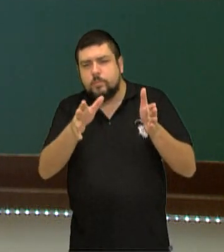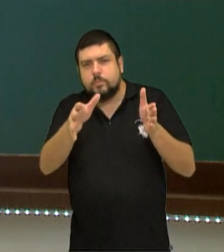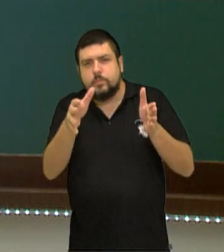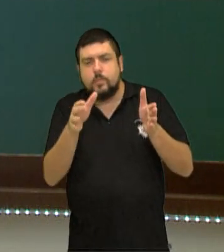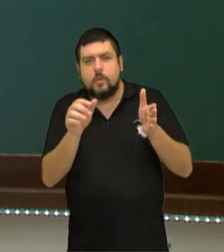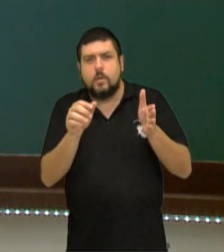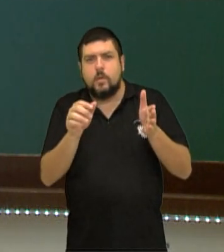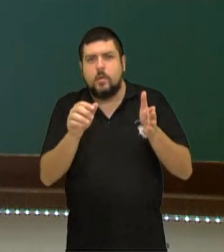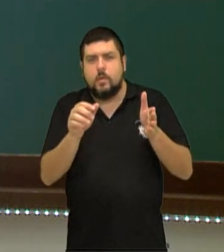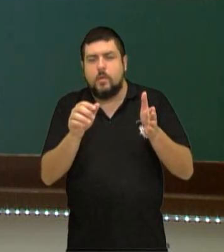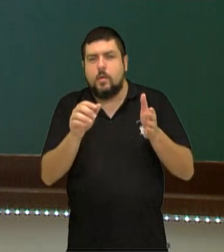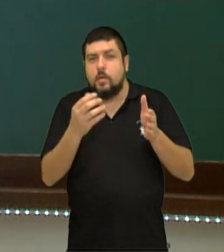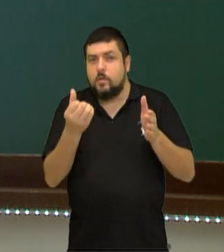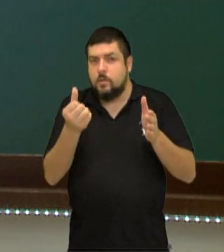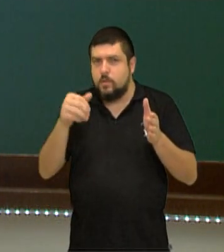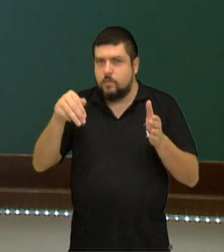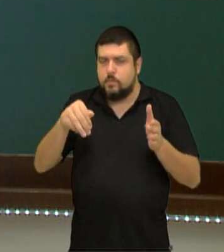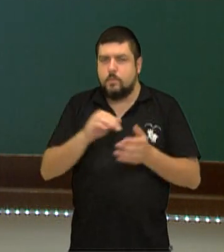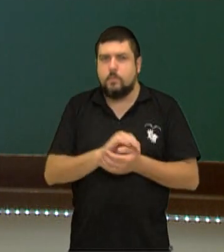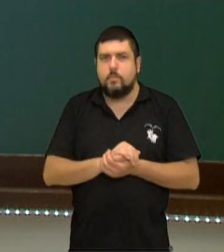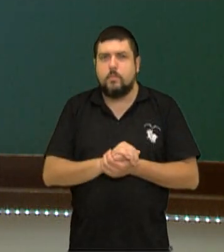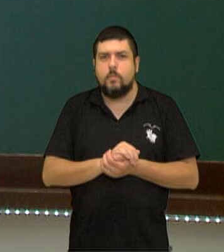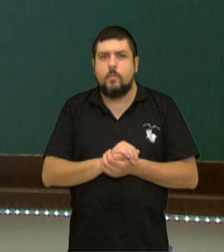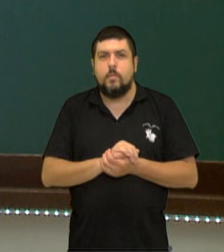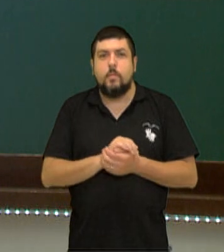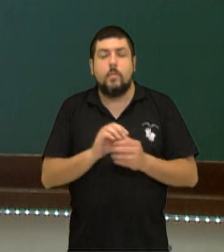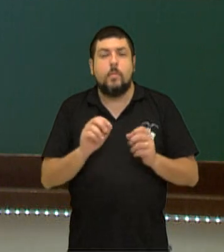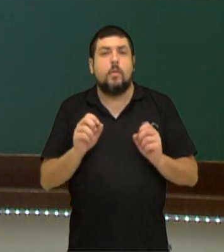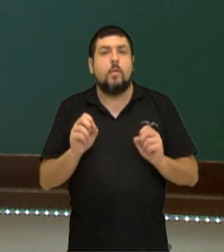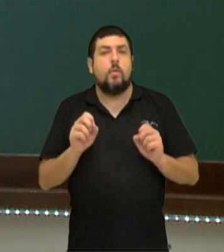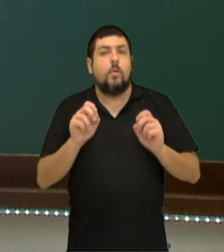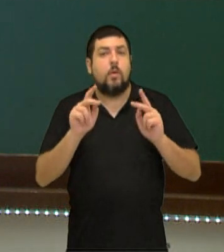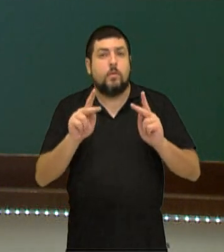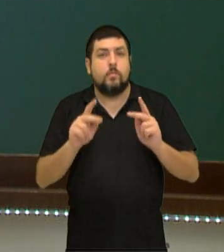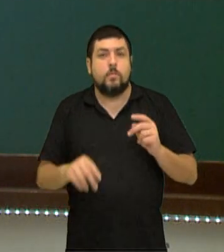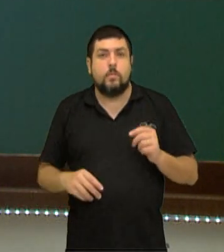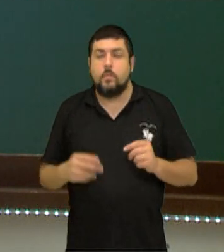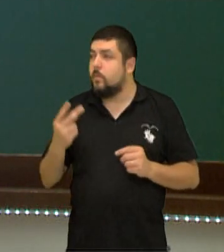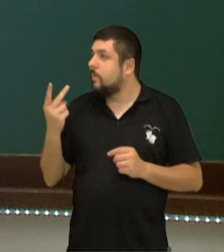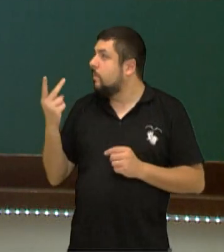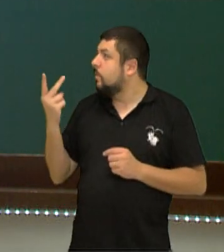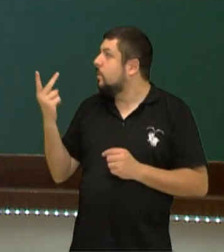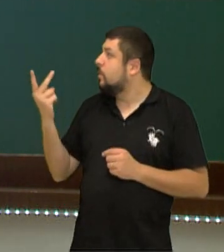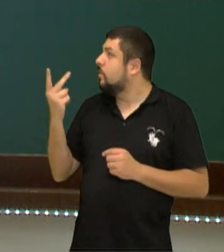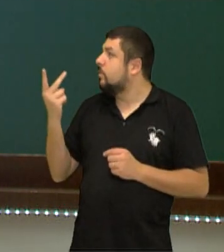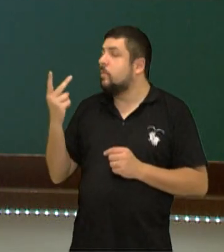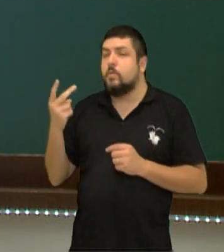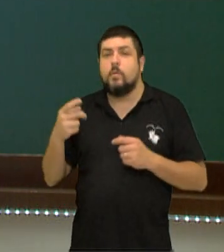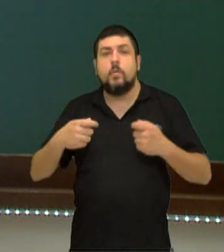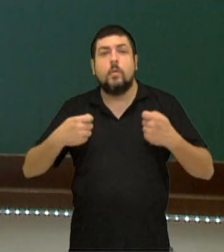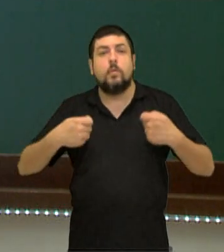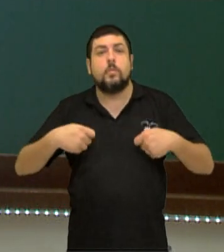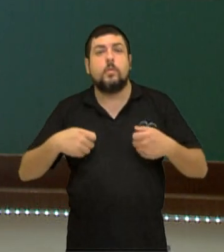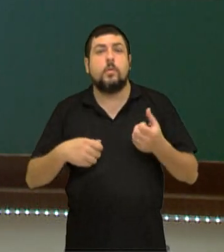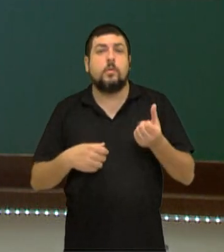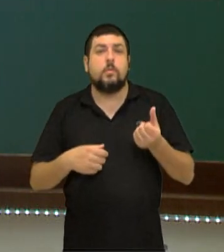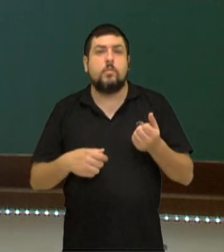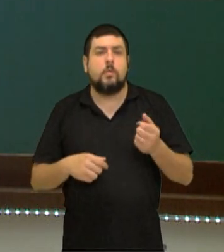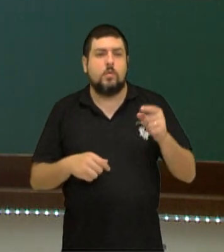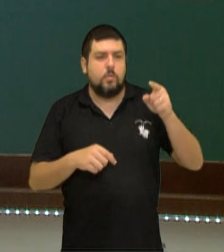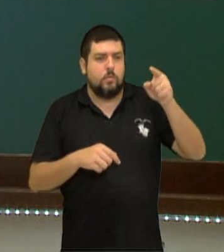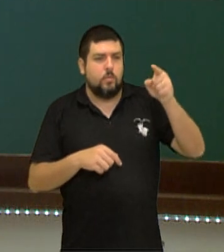galinheiro, ok? Nas duas situações, eu vou precisar de 6 metros de tela, ok? Ó, 1 metro mais